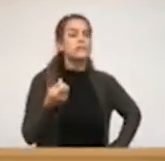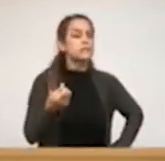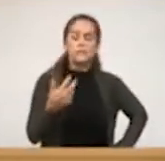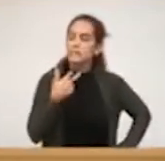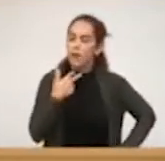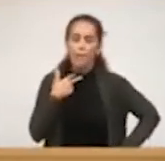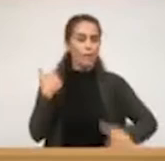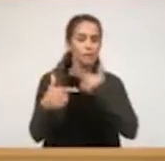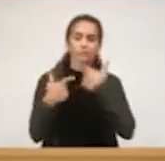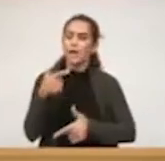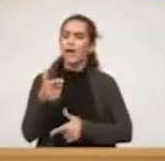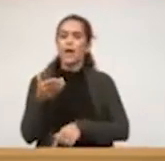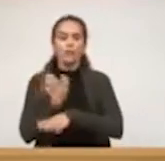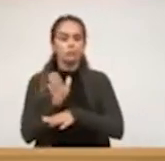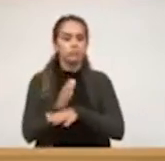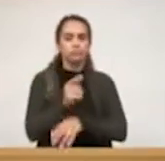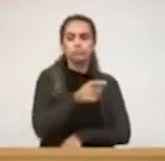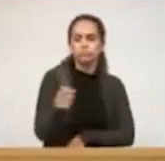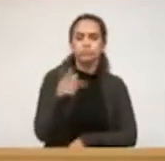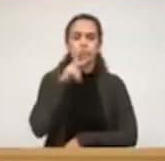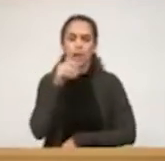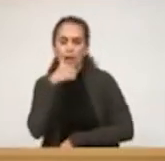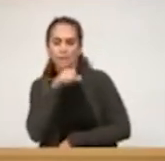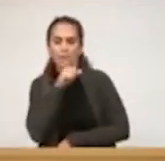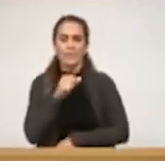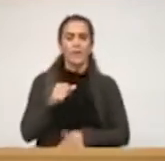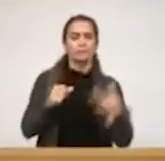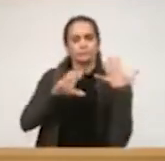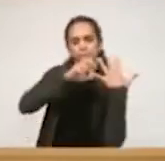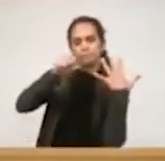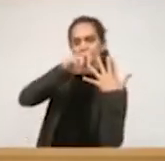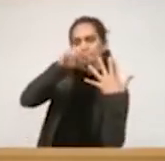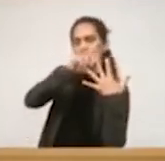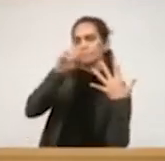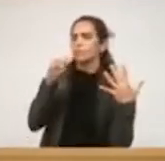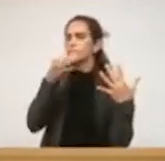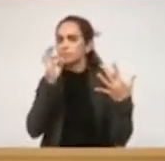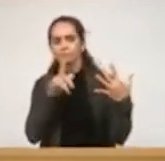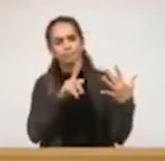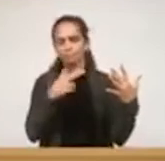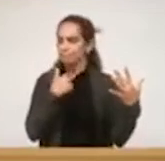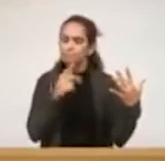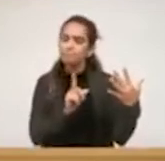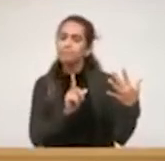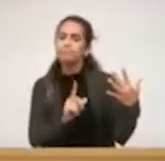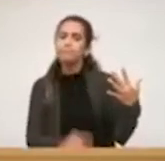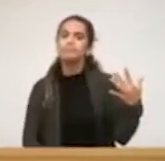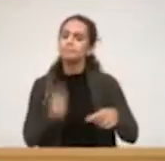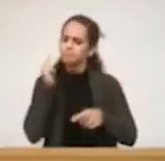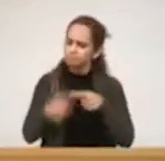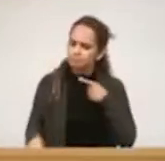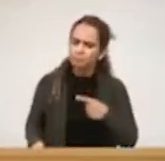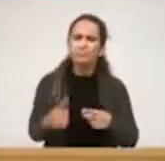não pode mais acompanhar o pai e a mãe na colheita na panha de café Como assim você acostumou dizer